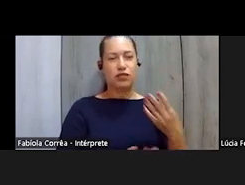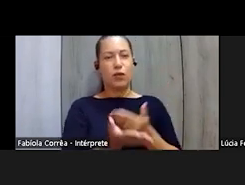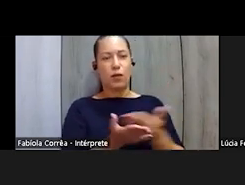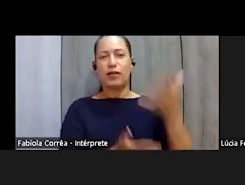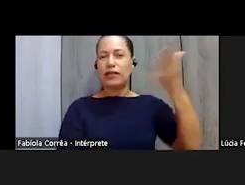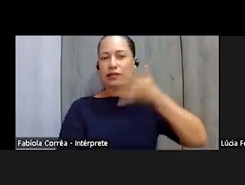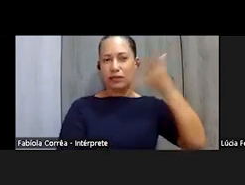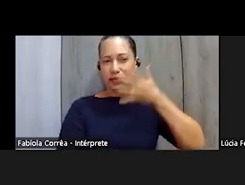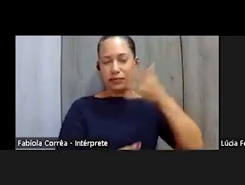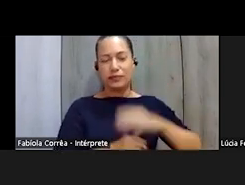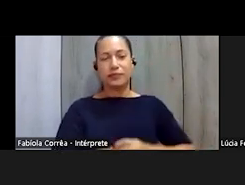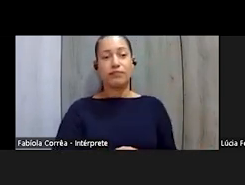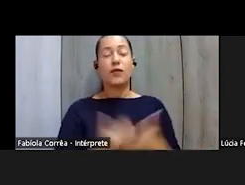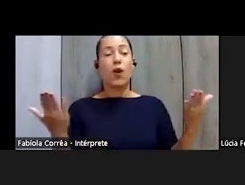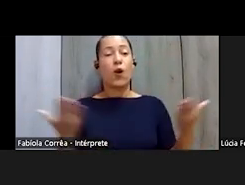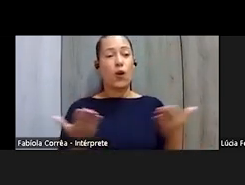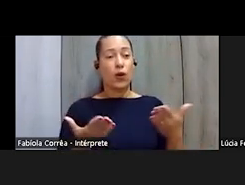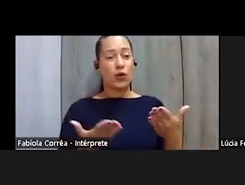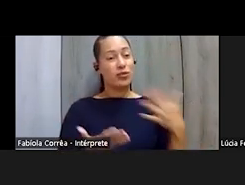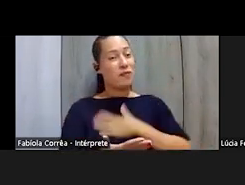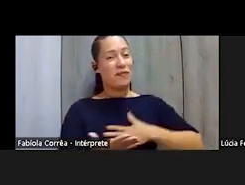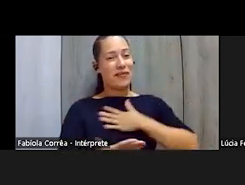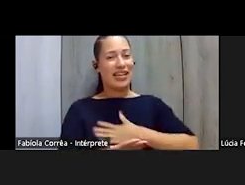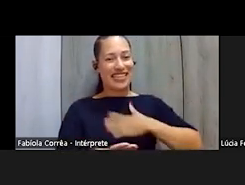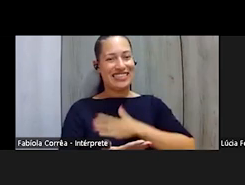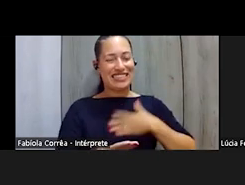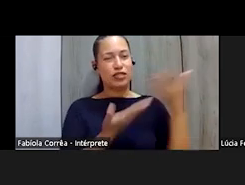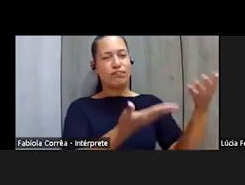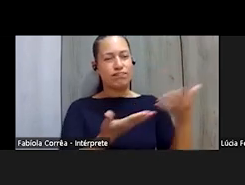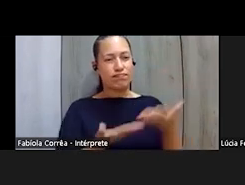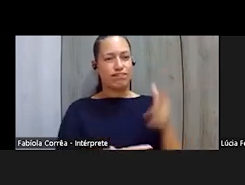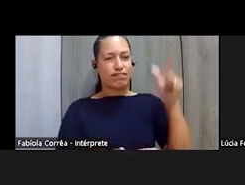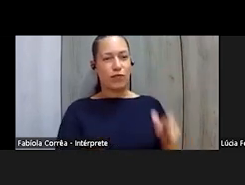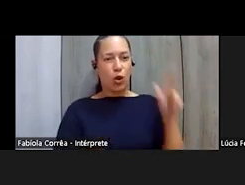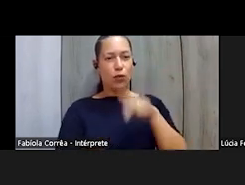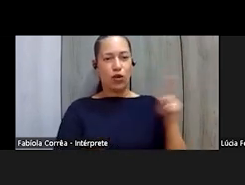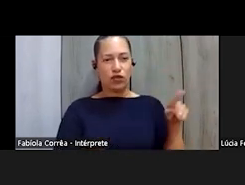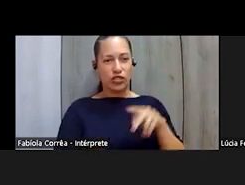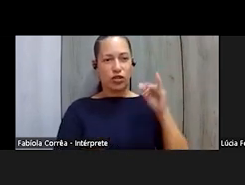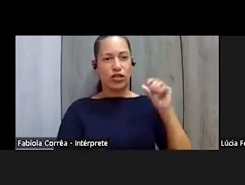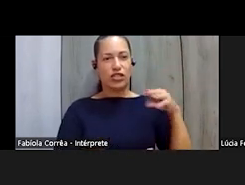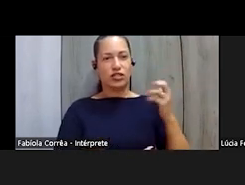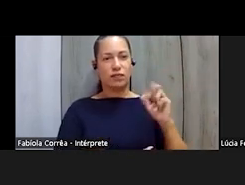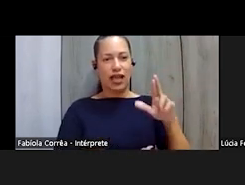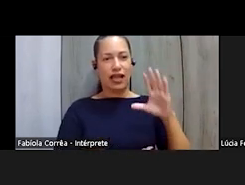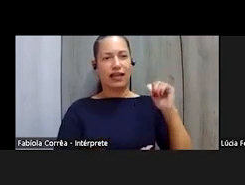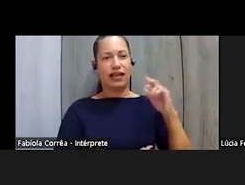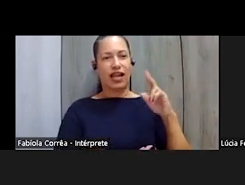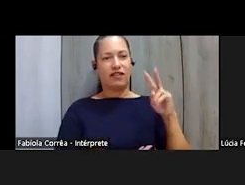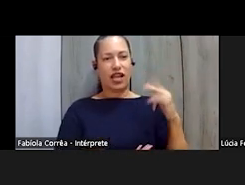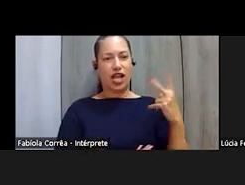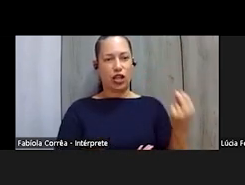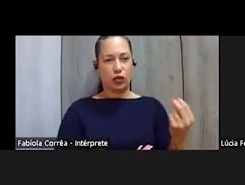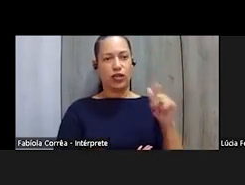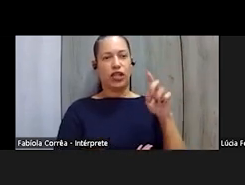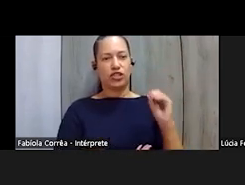Massuda. E hoje a gente tem o prazer enorme aqui de receber o professor Ismar Carvalho, da Geociências,